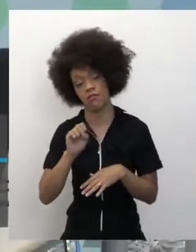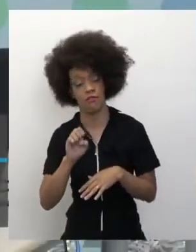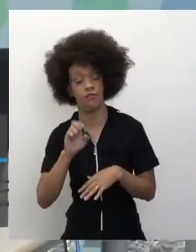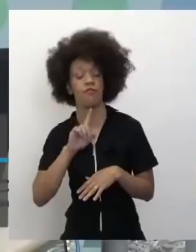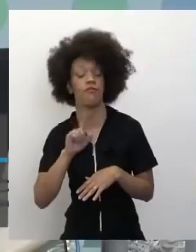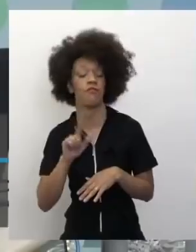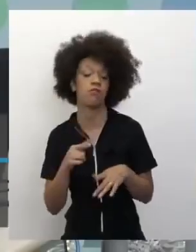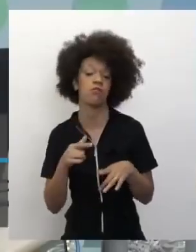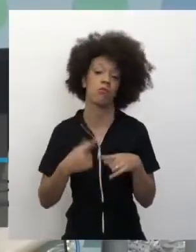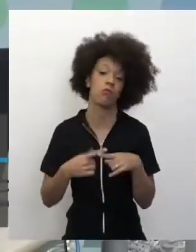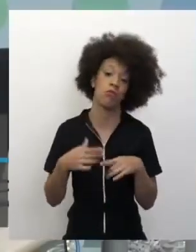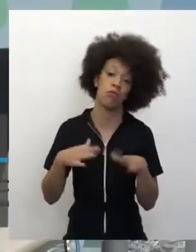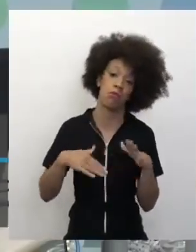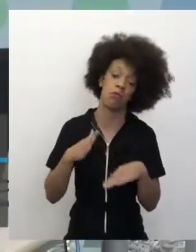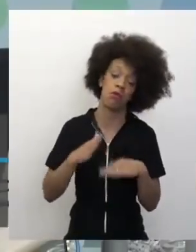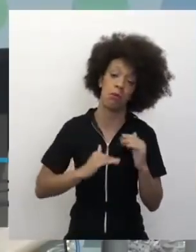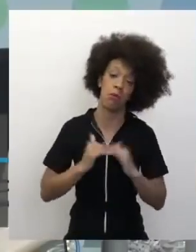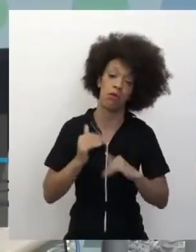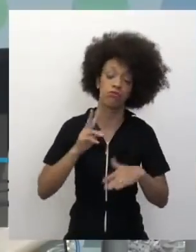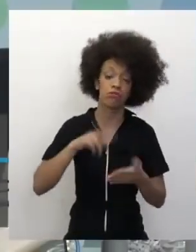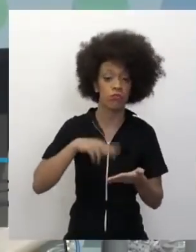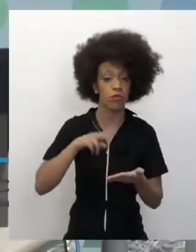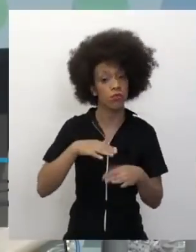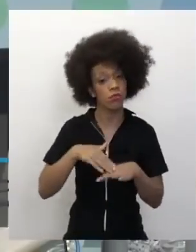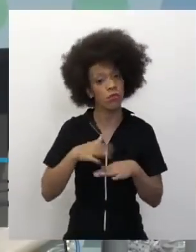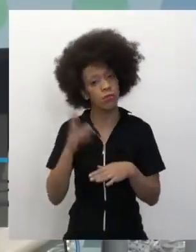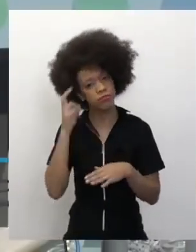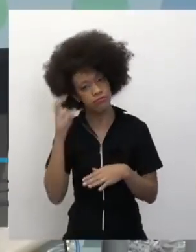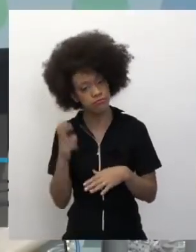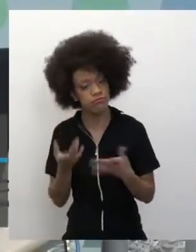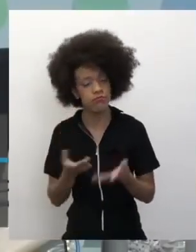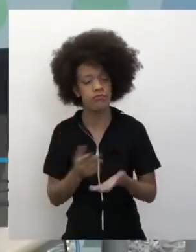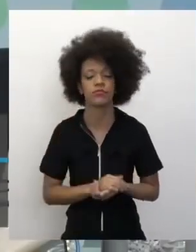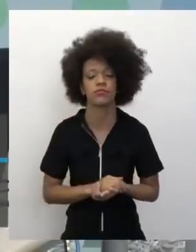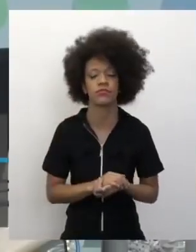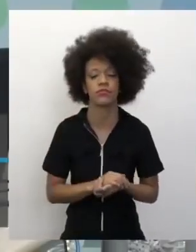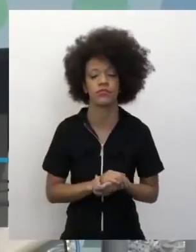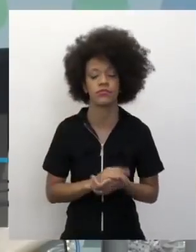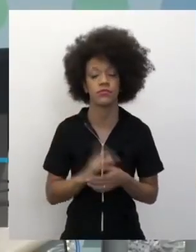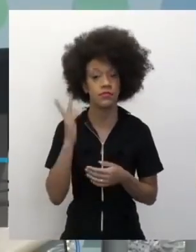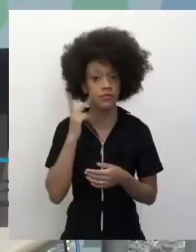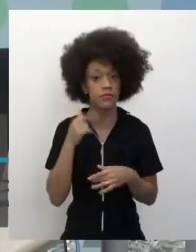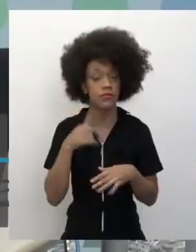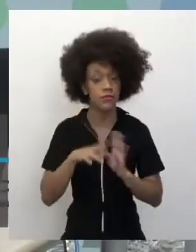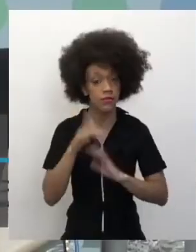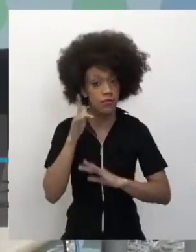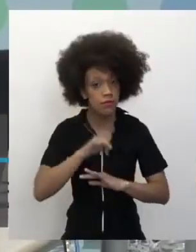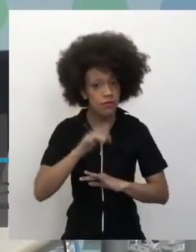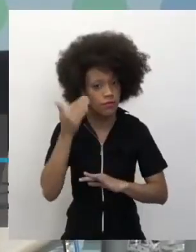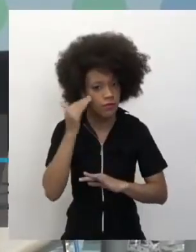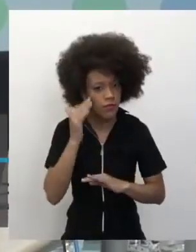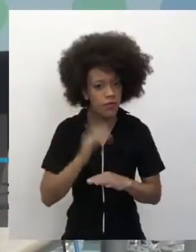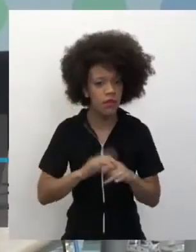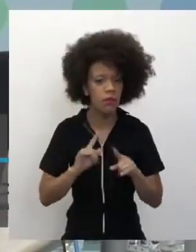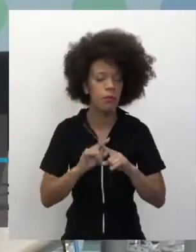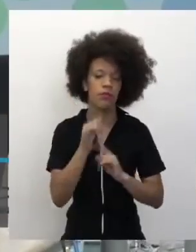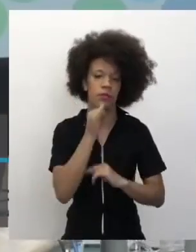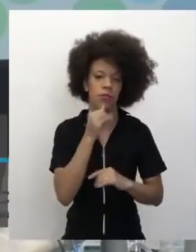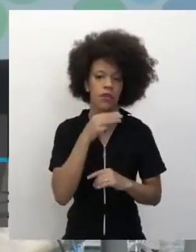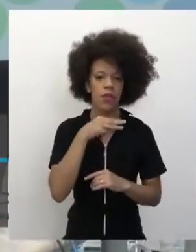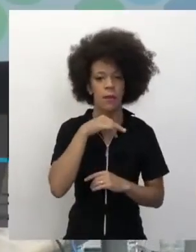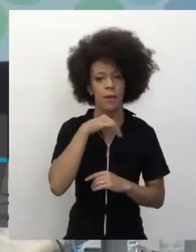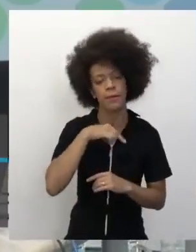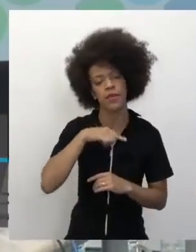uma prática de leitura mais, né, comum e vai entender. Mas, por exemplo, a gente tem a palavra